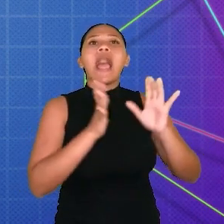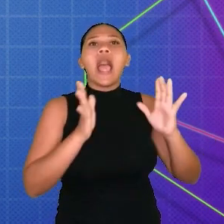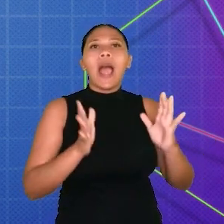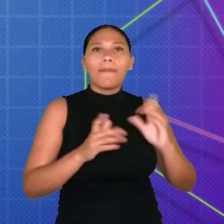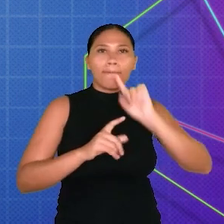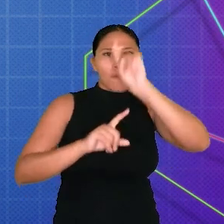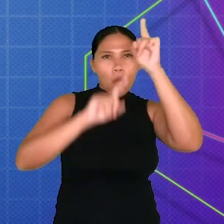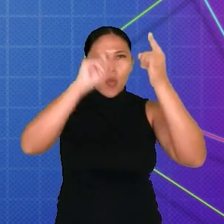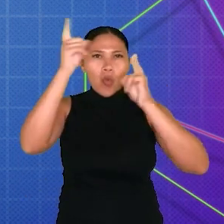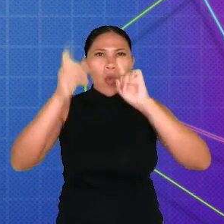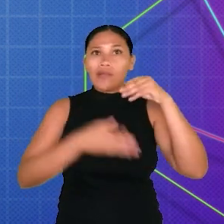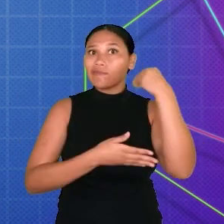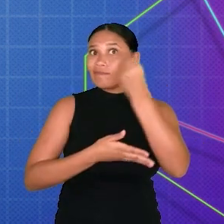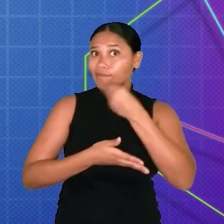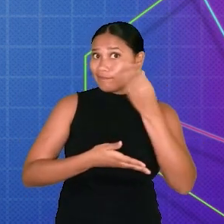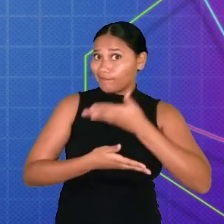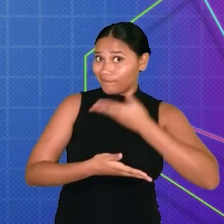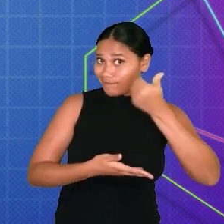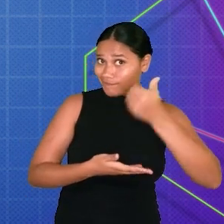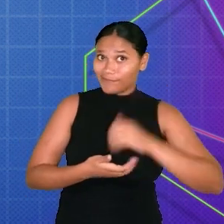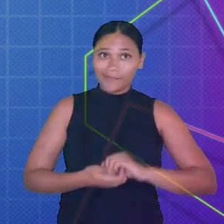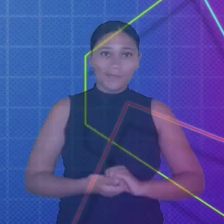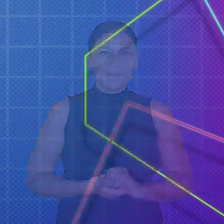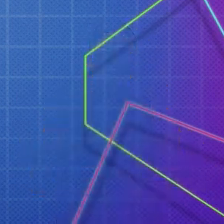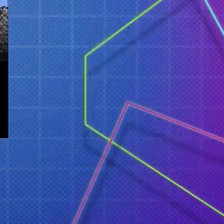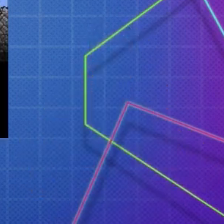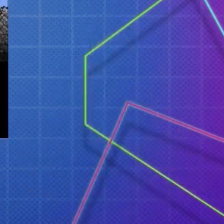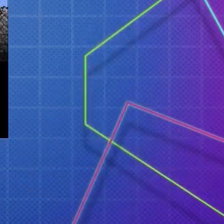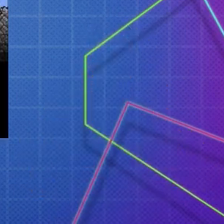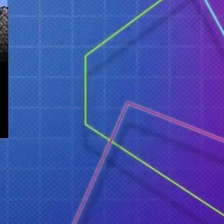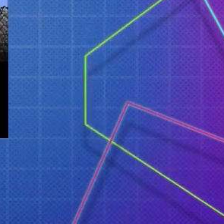liberdade criativa para a melhor experiência possível do game.